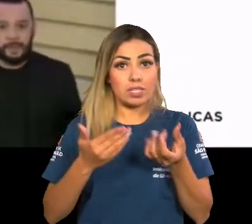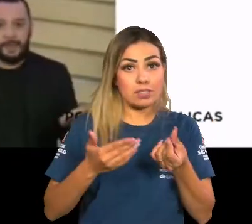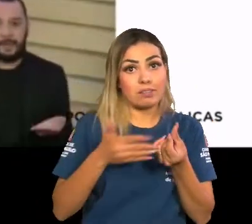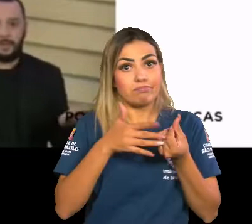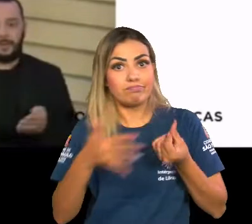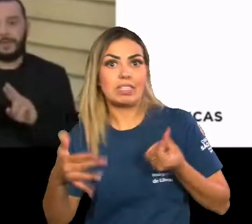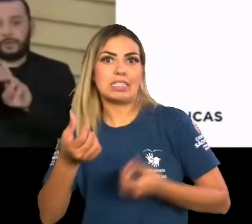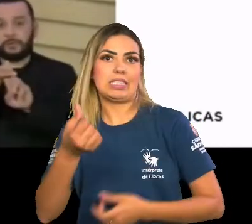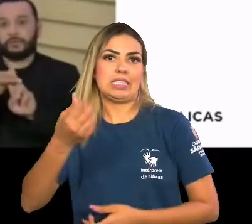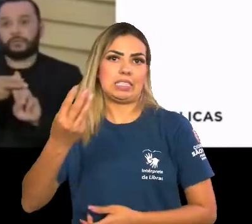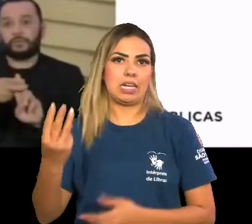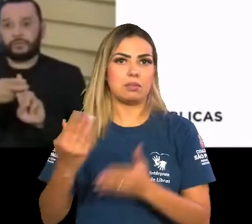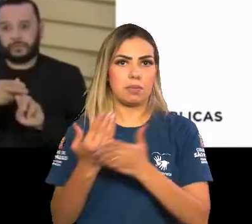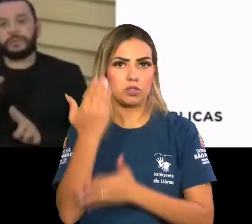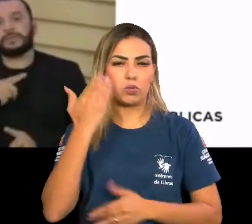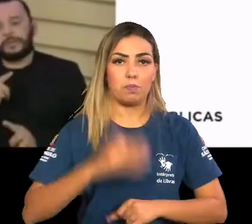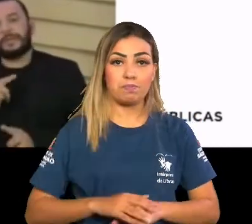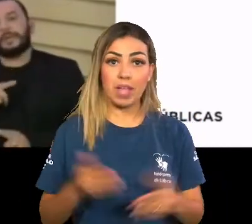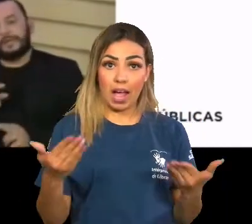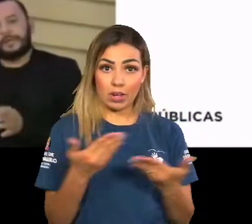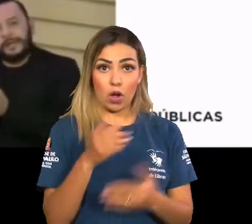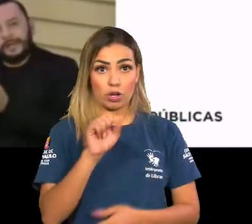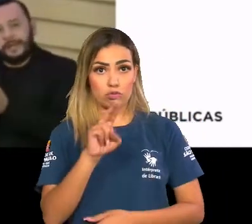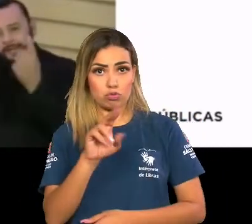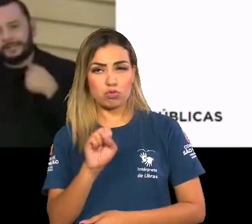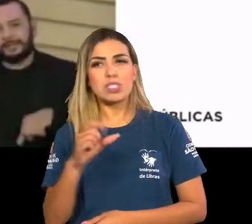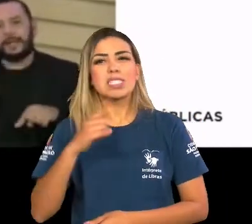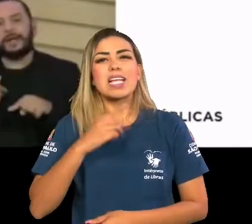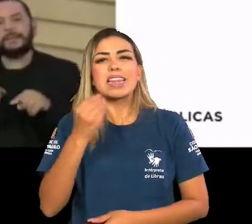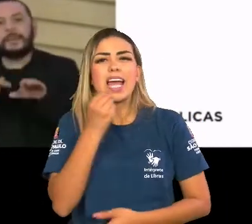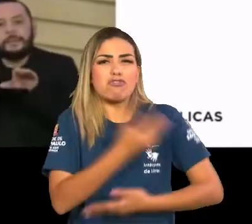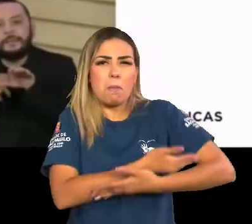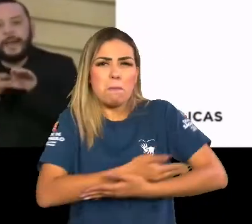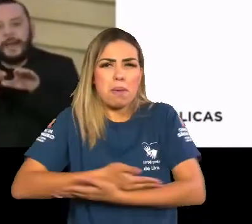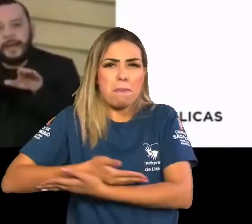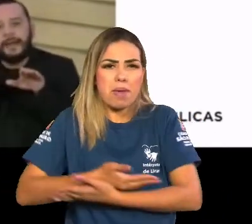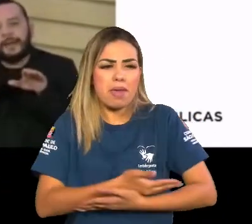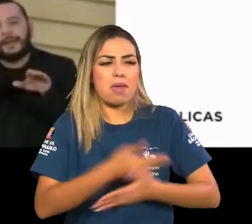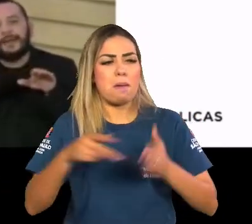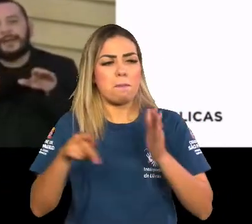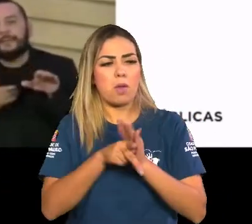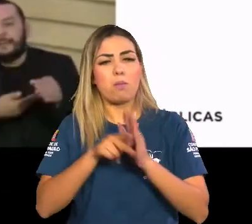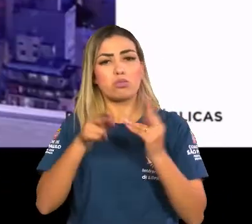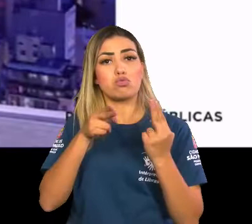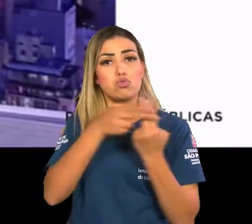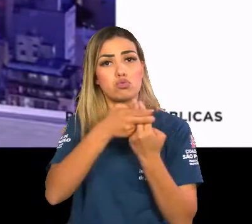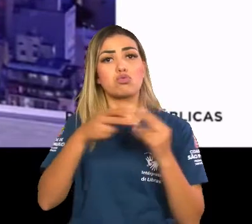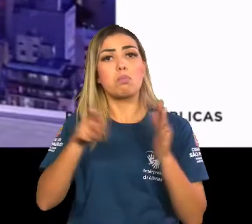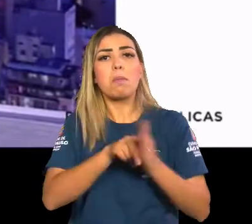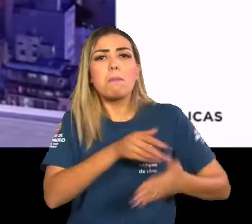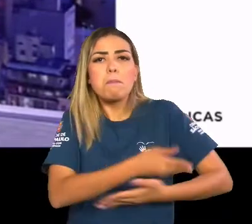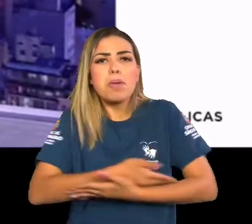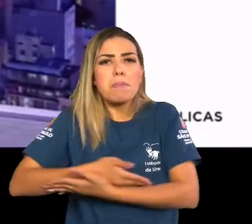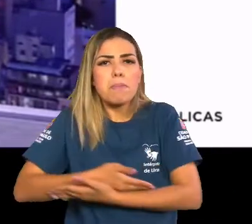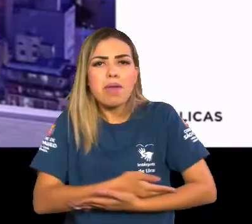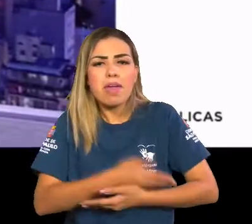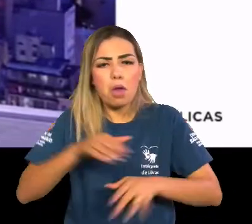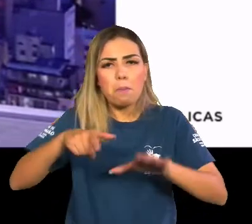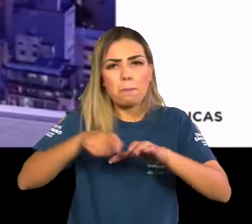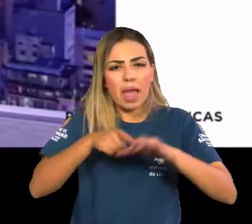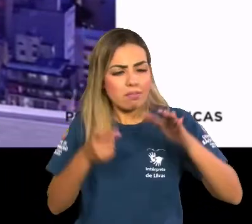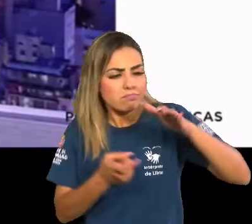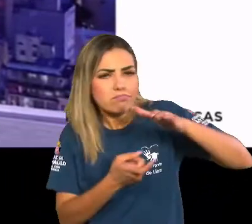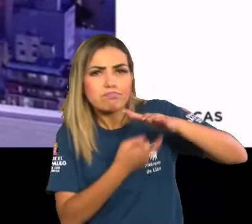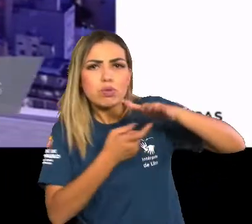o SUS vai oferecer o teste do pezinho ampliado, que detecta mais doenças raras. O presidente Jair Bolsonaro sancionou aquele projeto